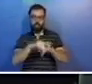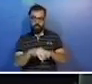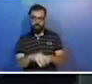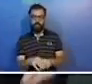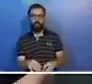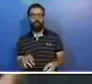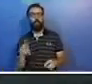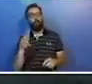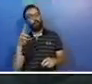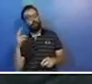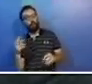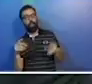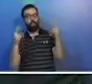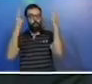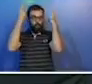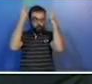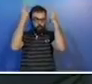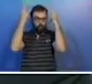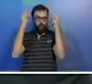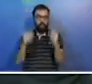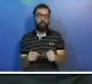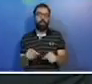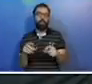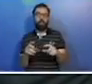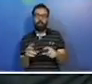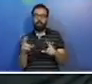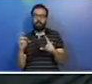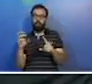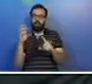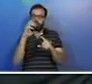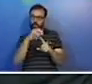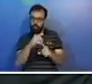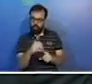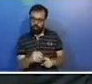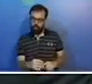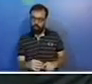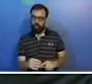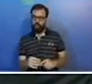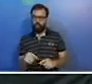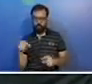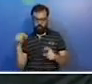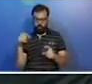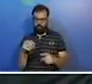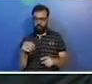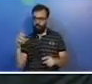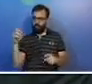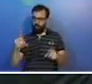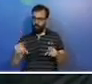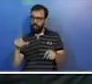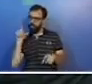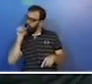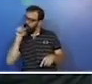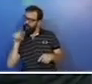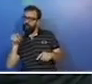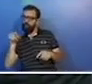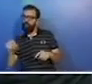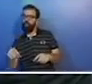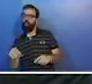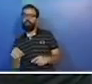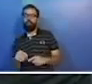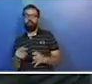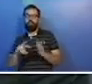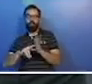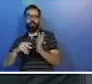e do coelho, ele é carnívoro, ele está comendo, se alimentando de outro animal? Ele pode ser